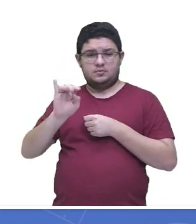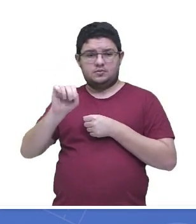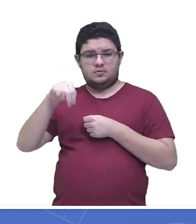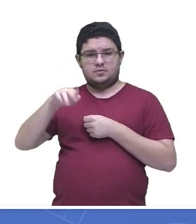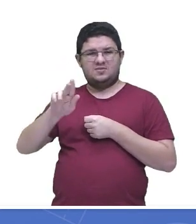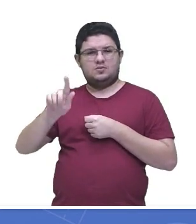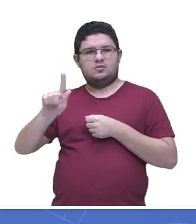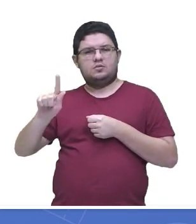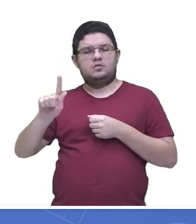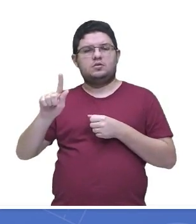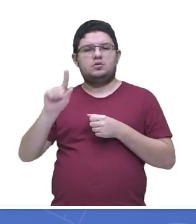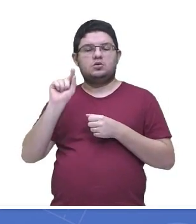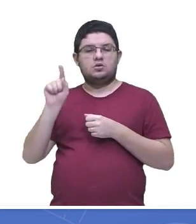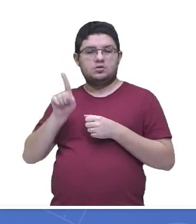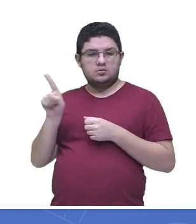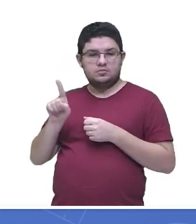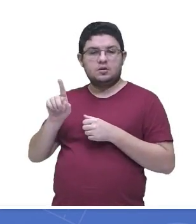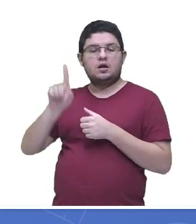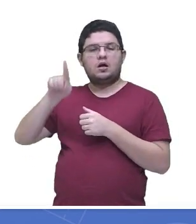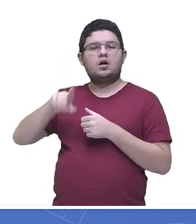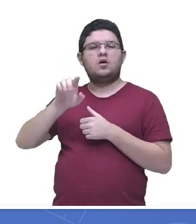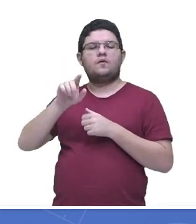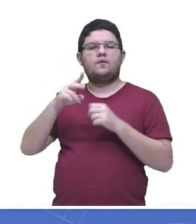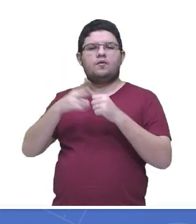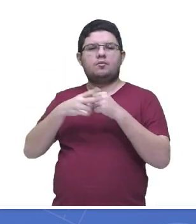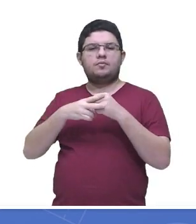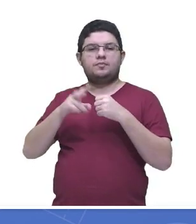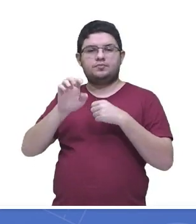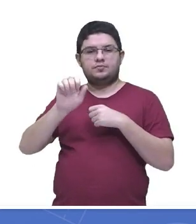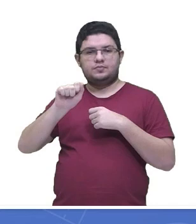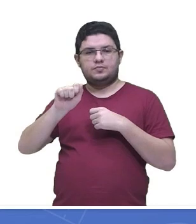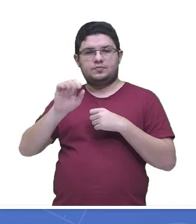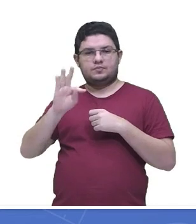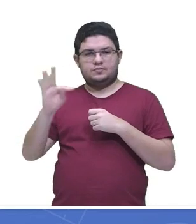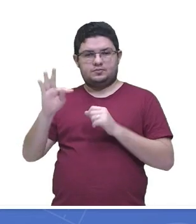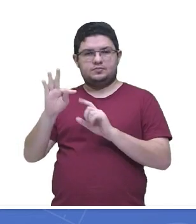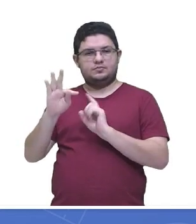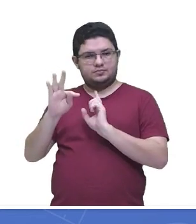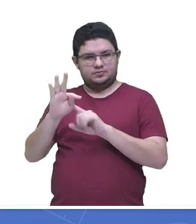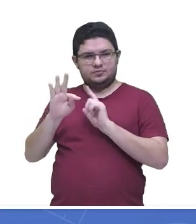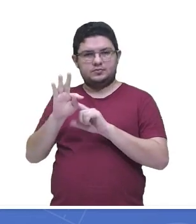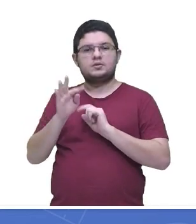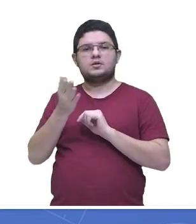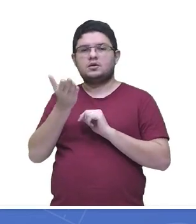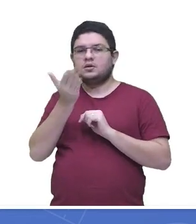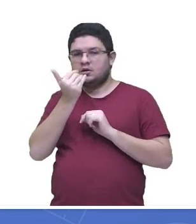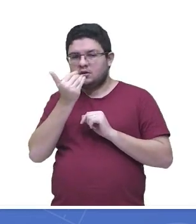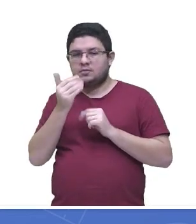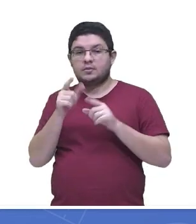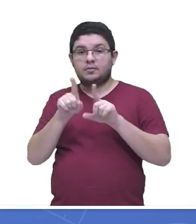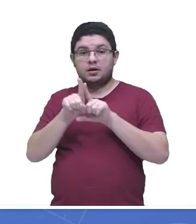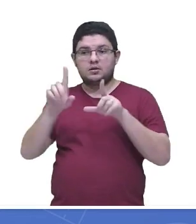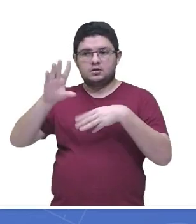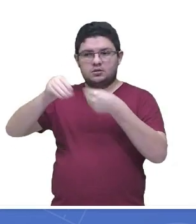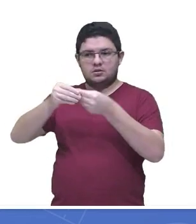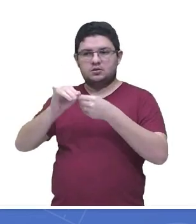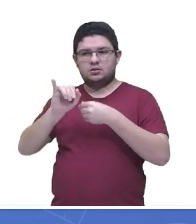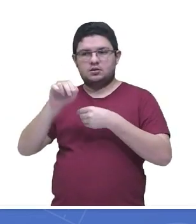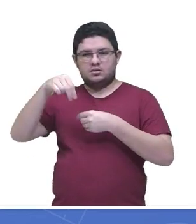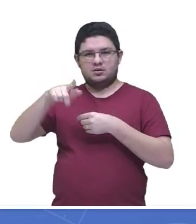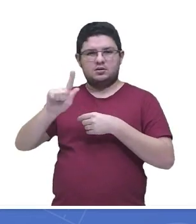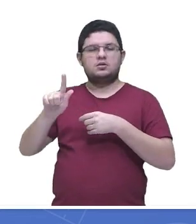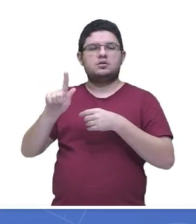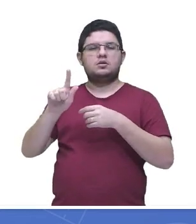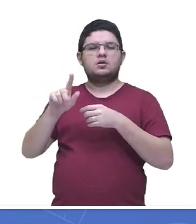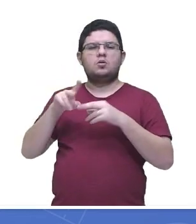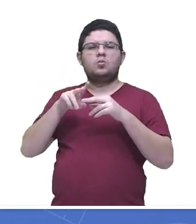que recebeu o gerúndio. Se esquecer esse ing aí, gente, já era, tá? Então não esqueçam, 2 verbos,